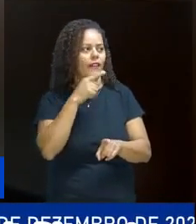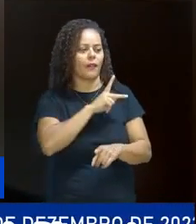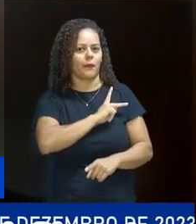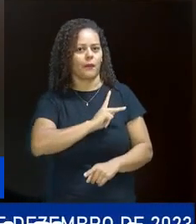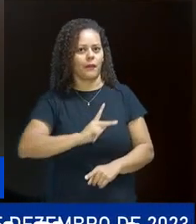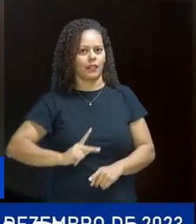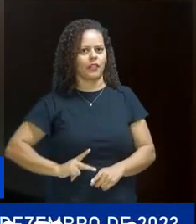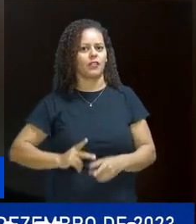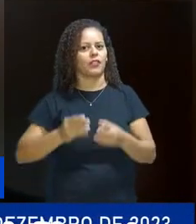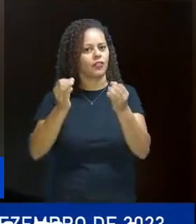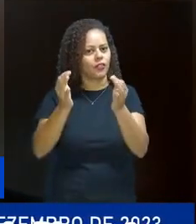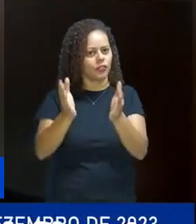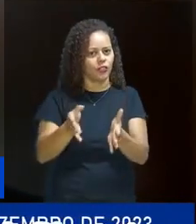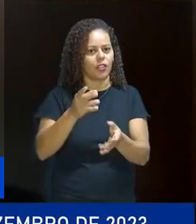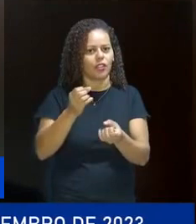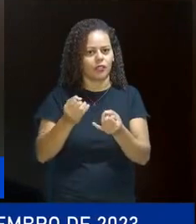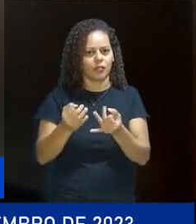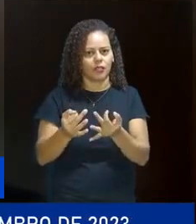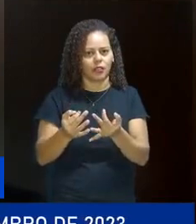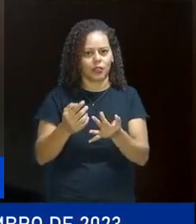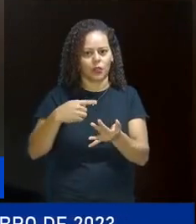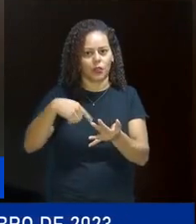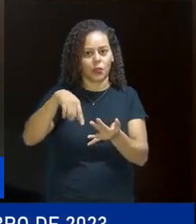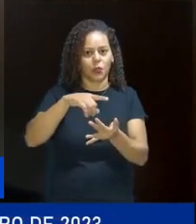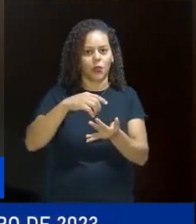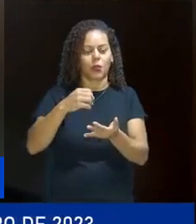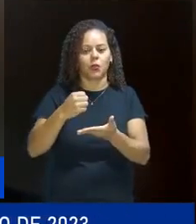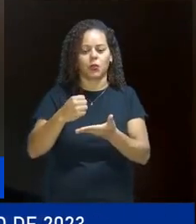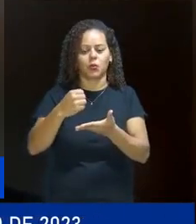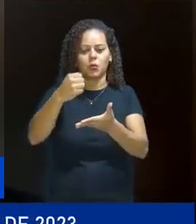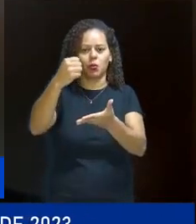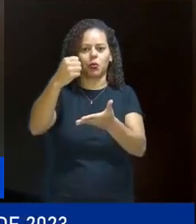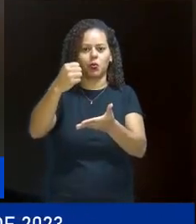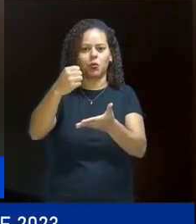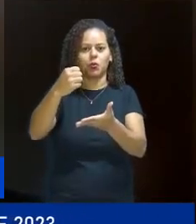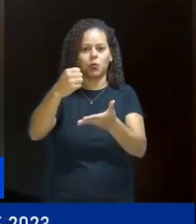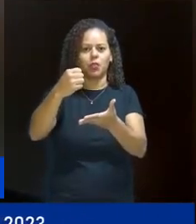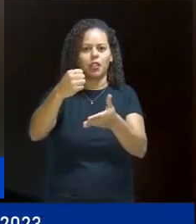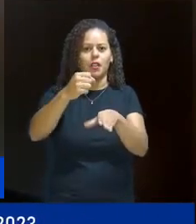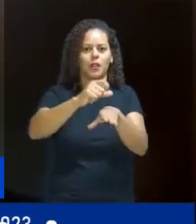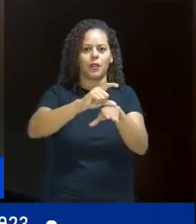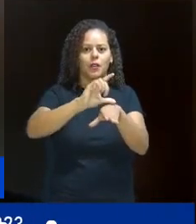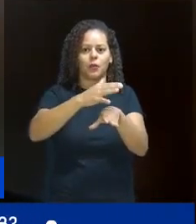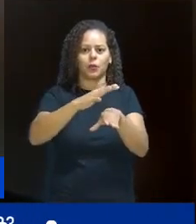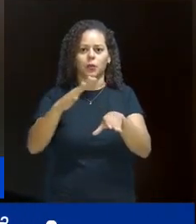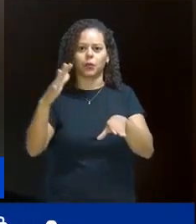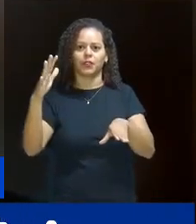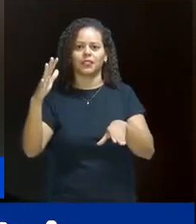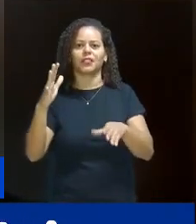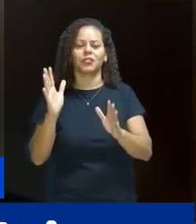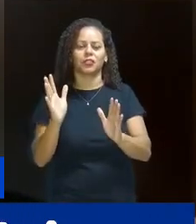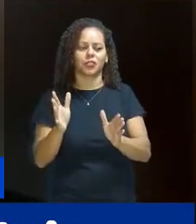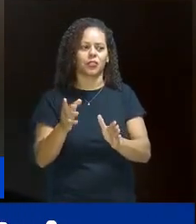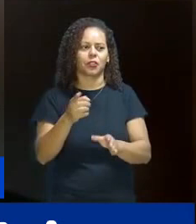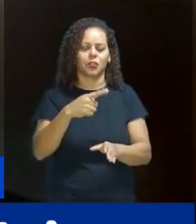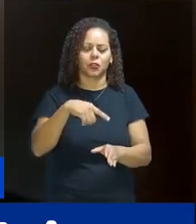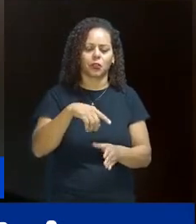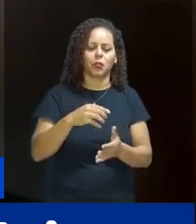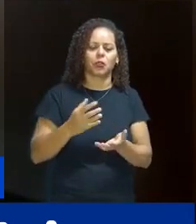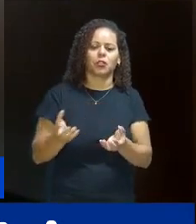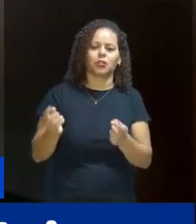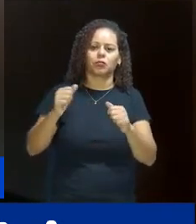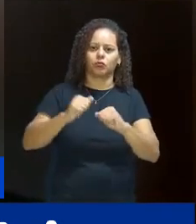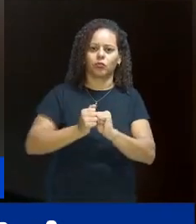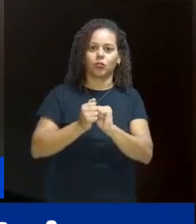presidente, recebeu o prêmio Diamante. Verdadeiramente, eu sempre digo, uma honra